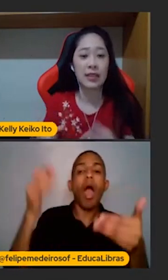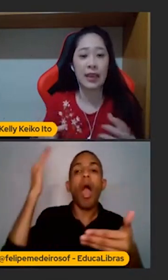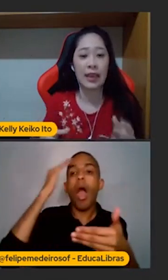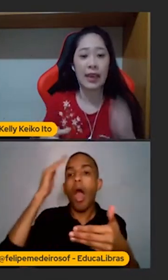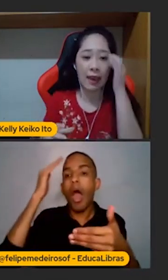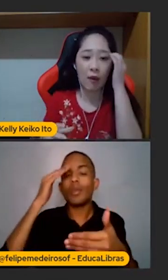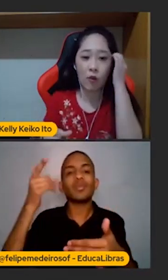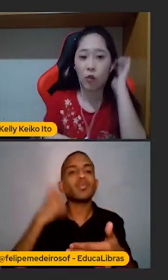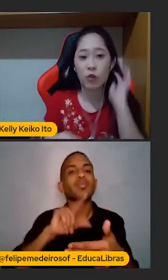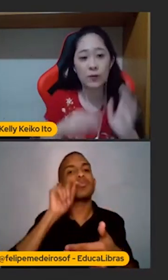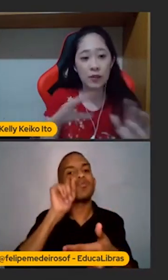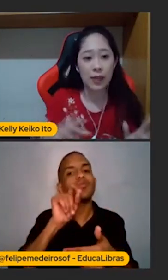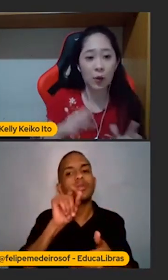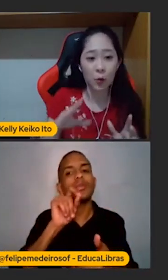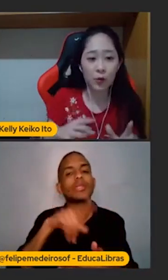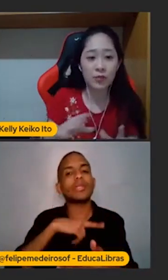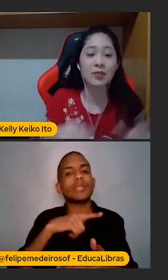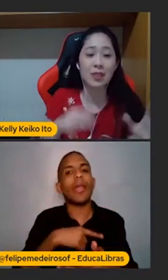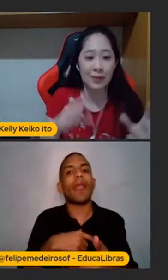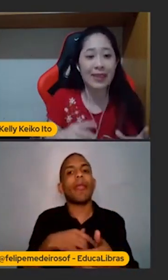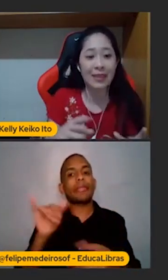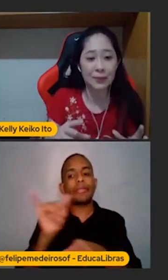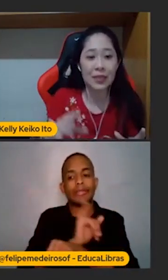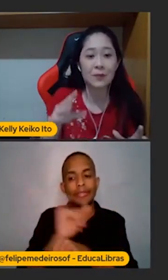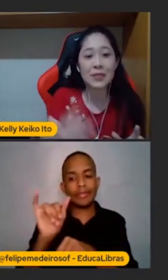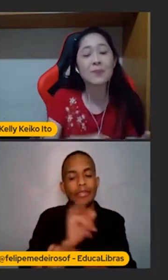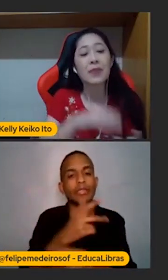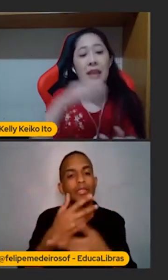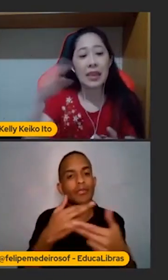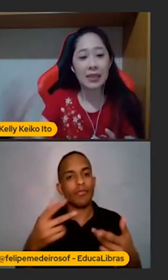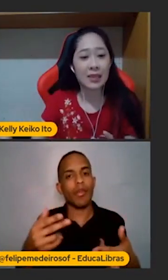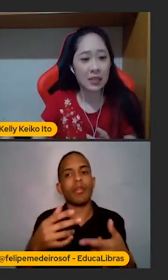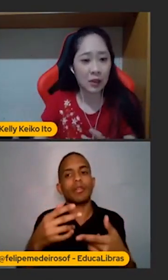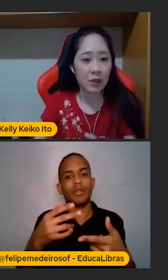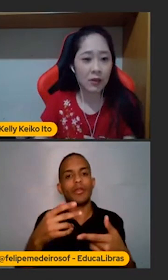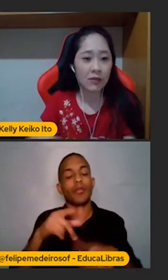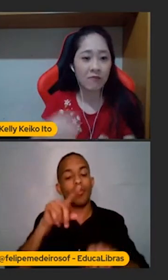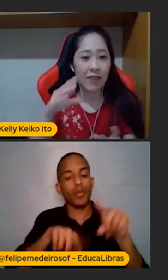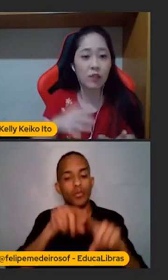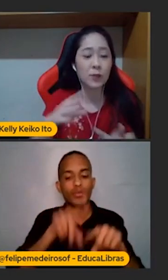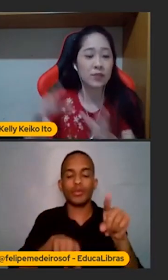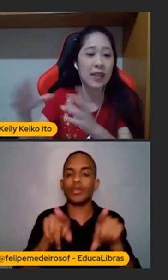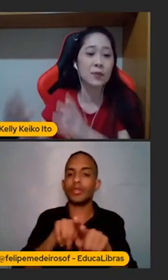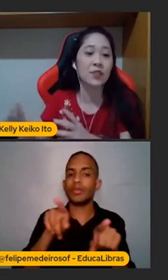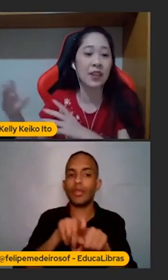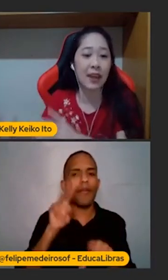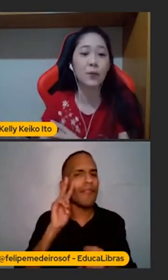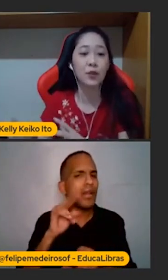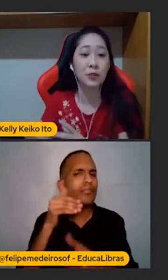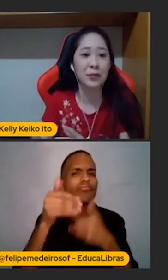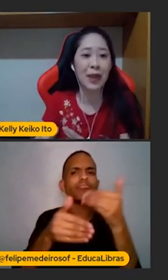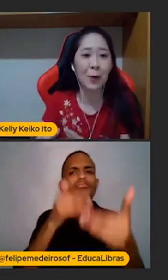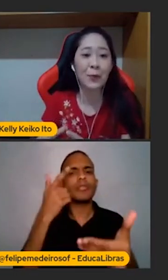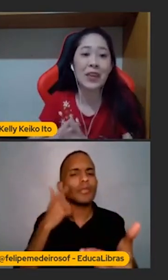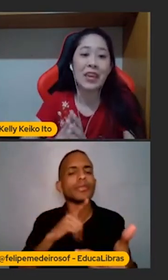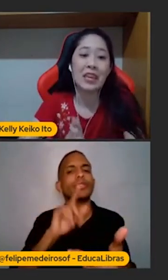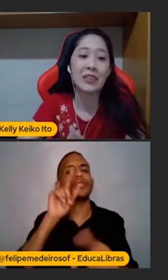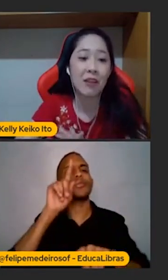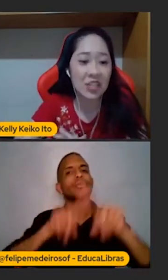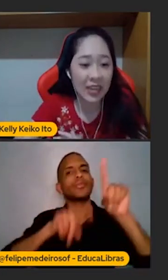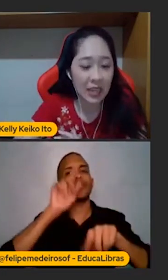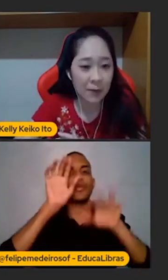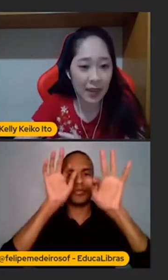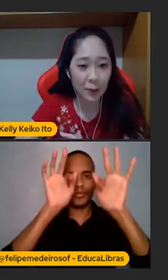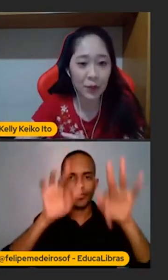ajudou eu conseguia ter os meus recursos que são as matérias-primas e Deus processos para chegar no produto final